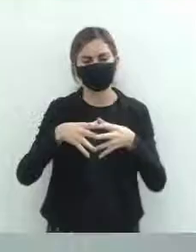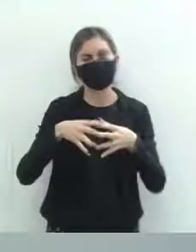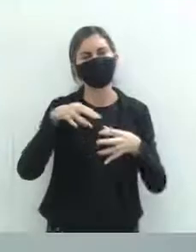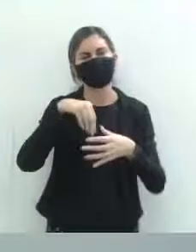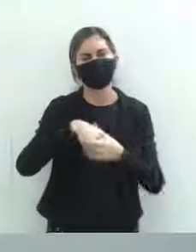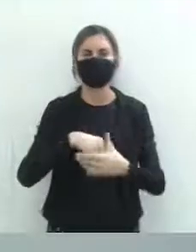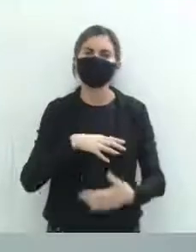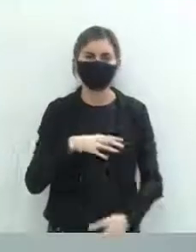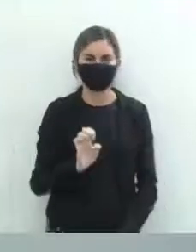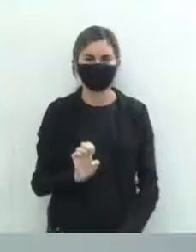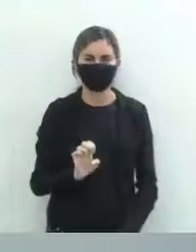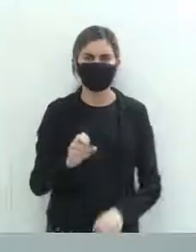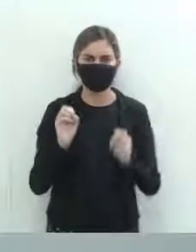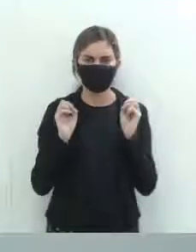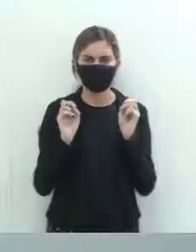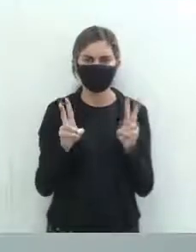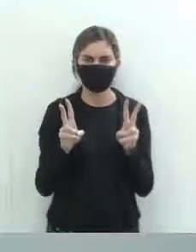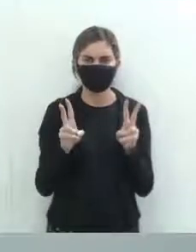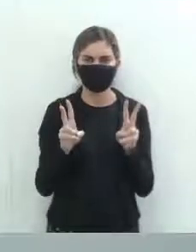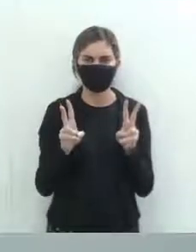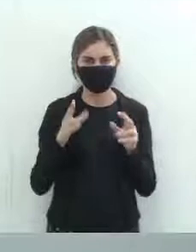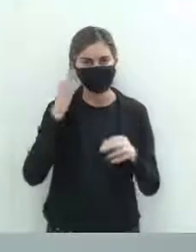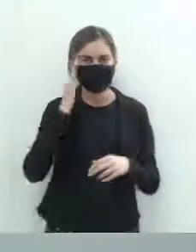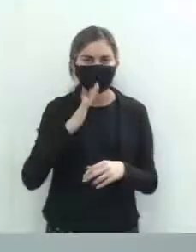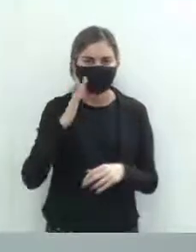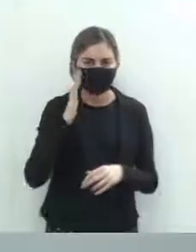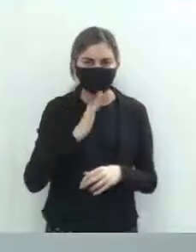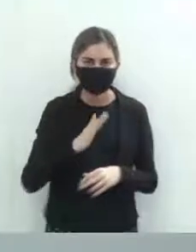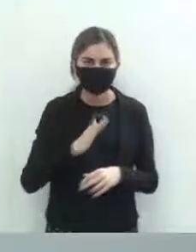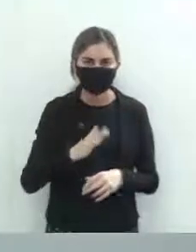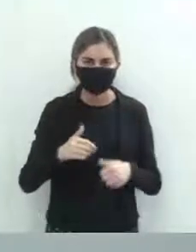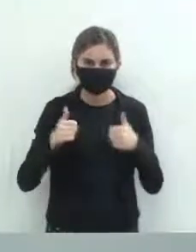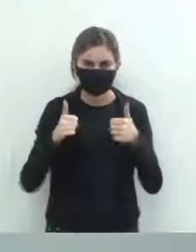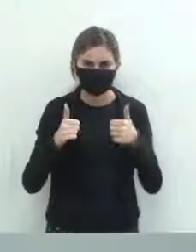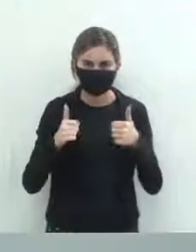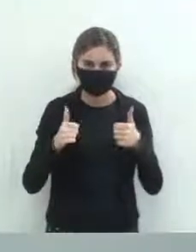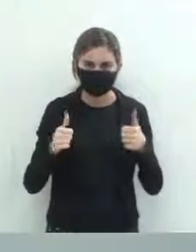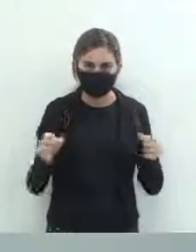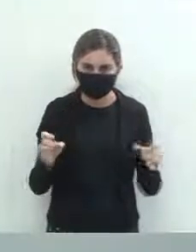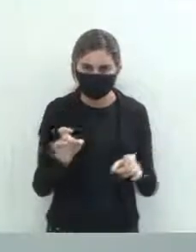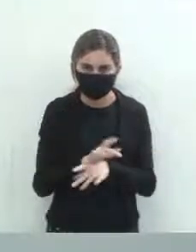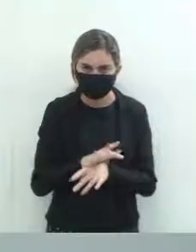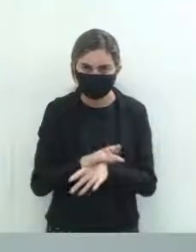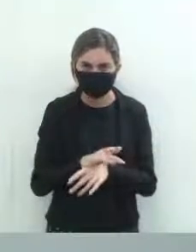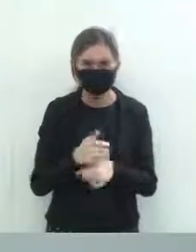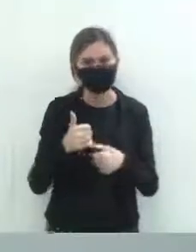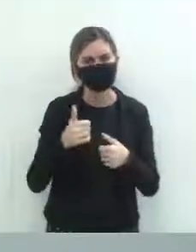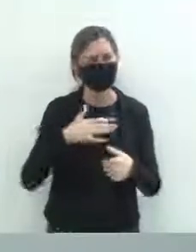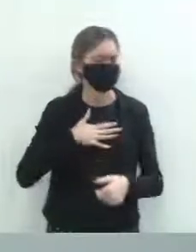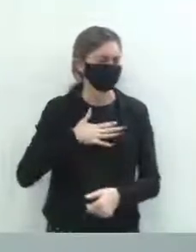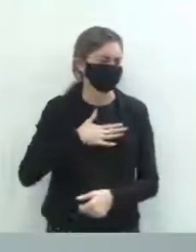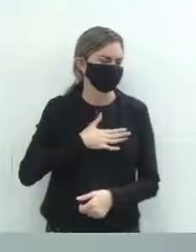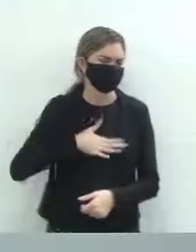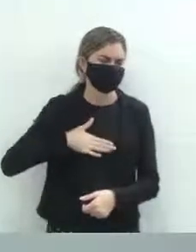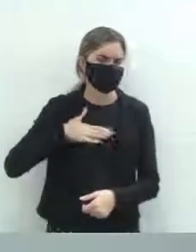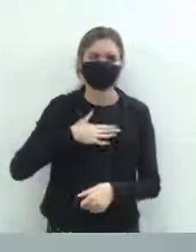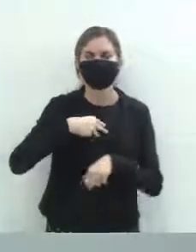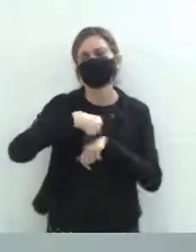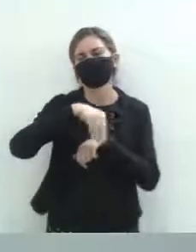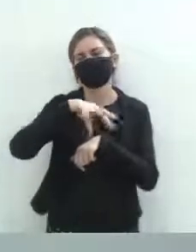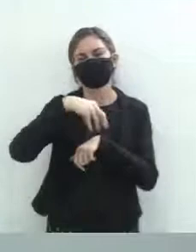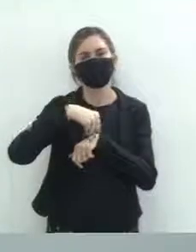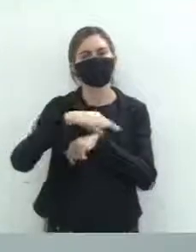do aspecto ético, ok? Deu para entender o que é ética? Fechou, galera? Foi um prazer passar esses momentos